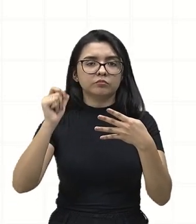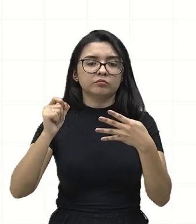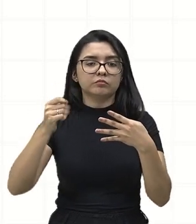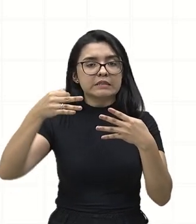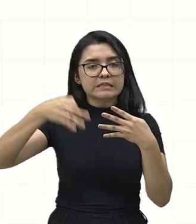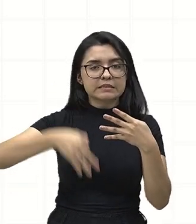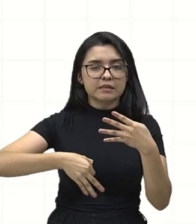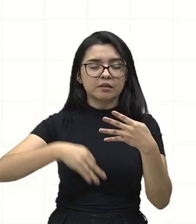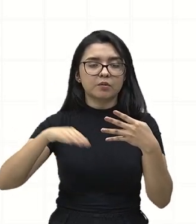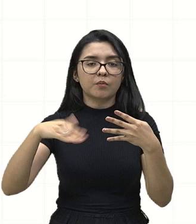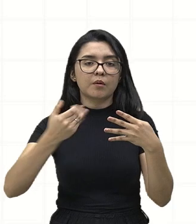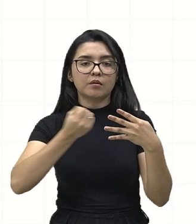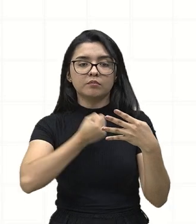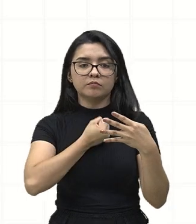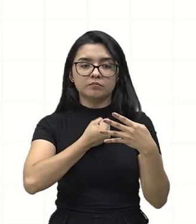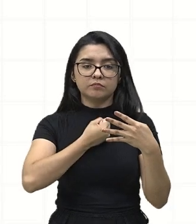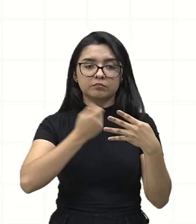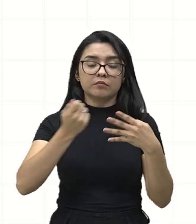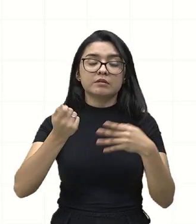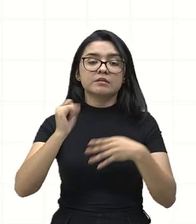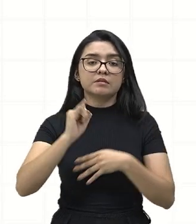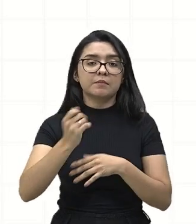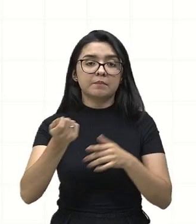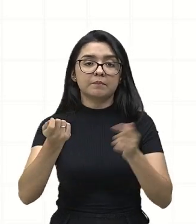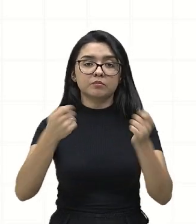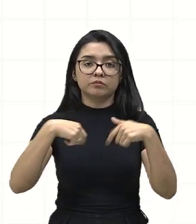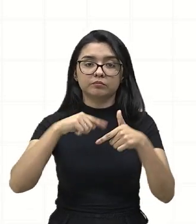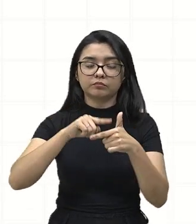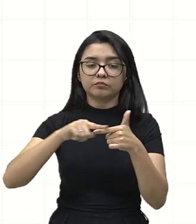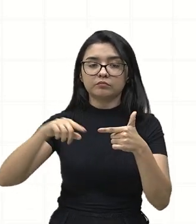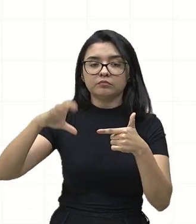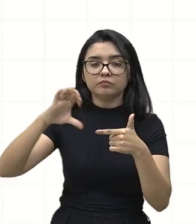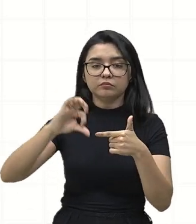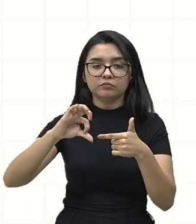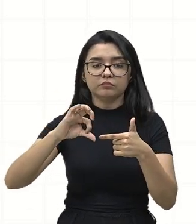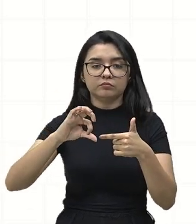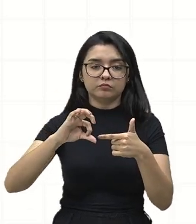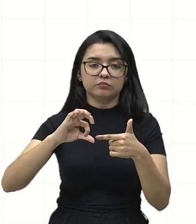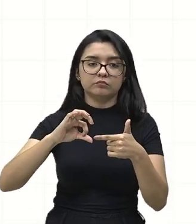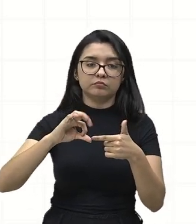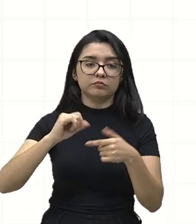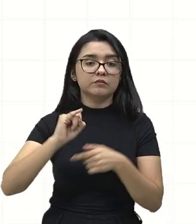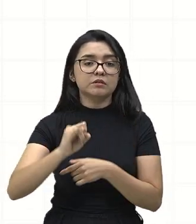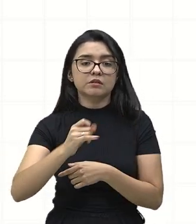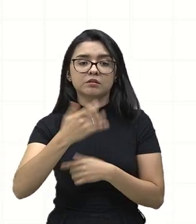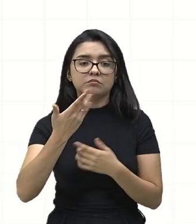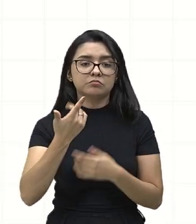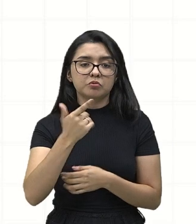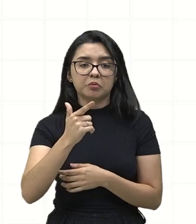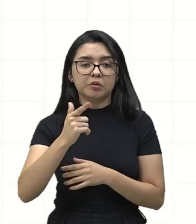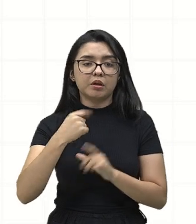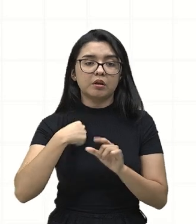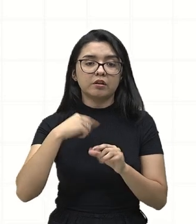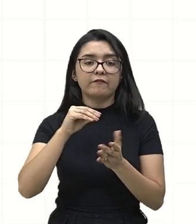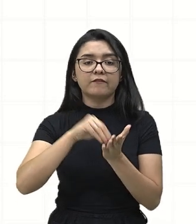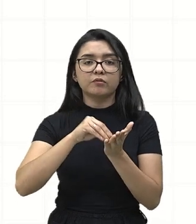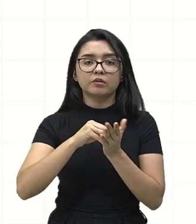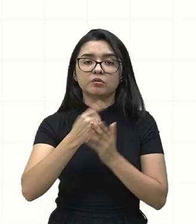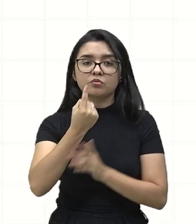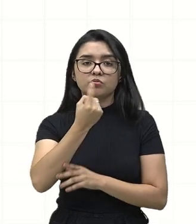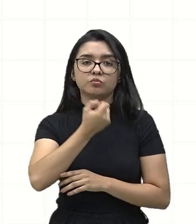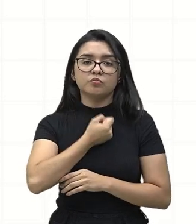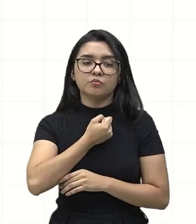o algarismo é divisível por 9, se o número é divisível por 9, se a gente não tem aqui o algarismo